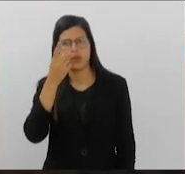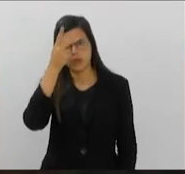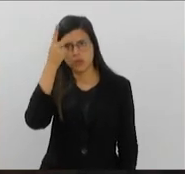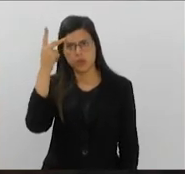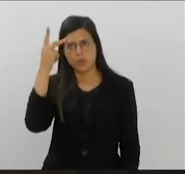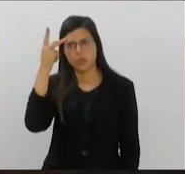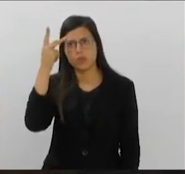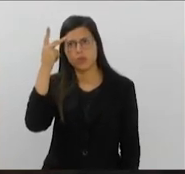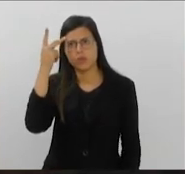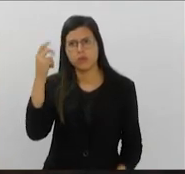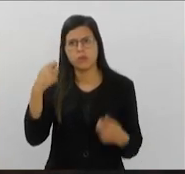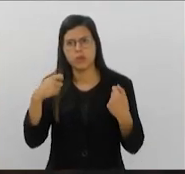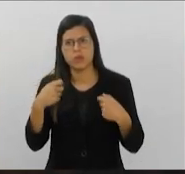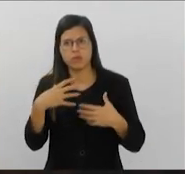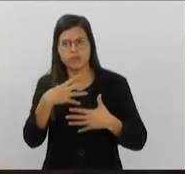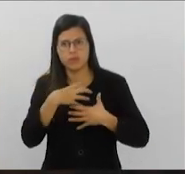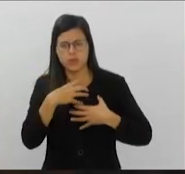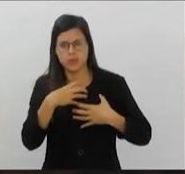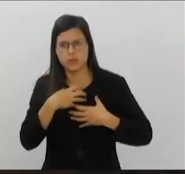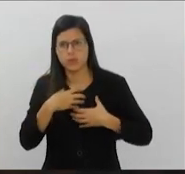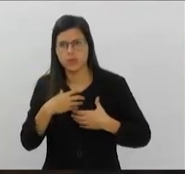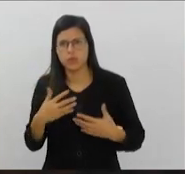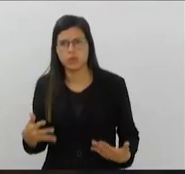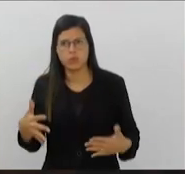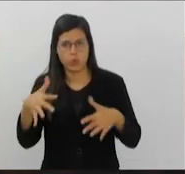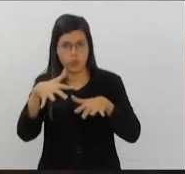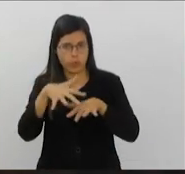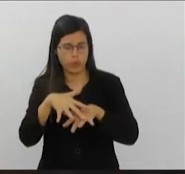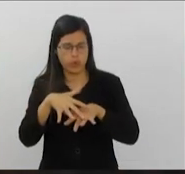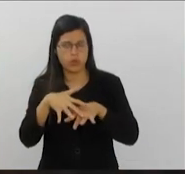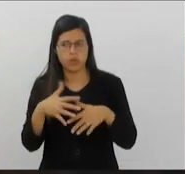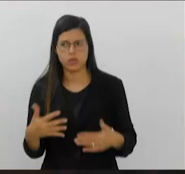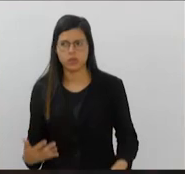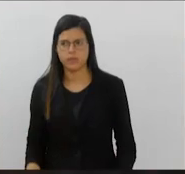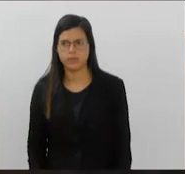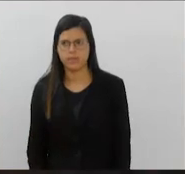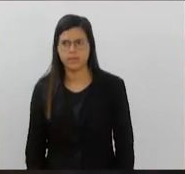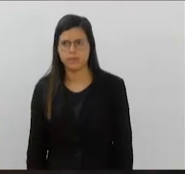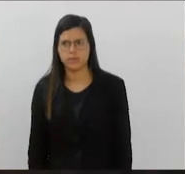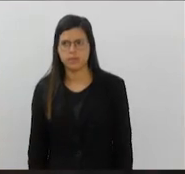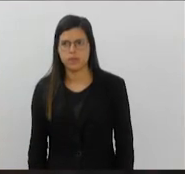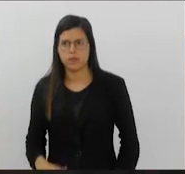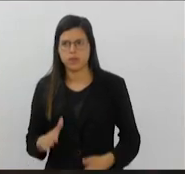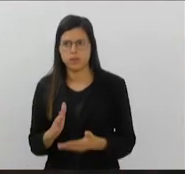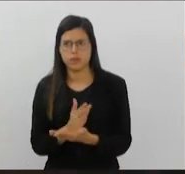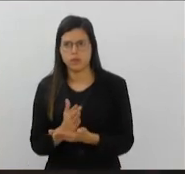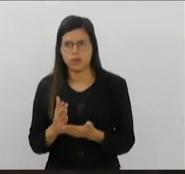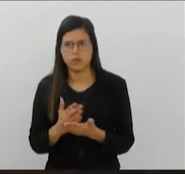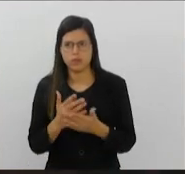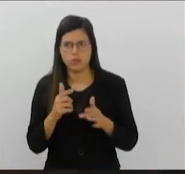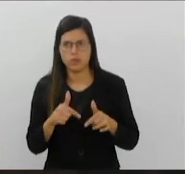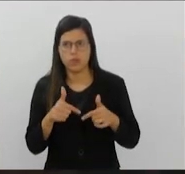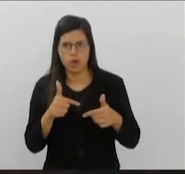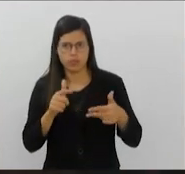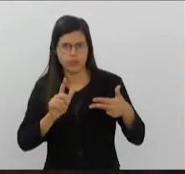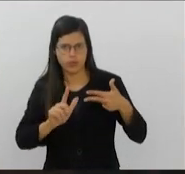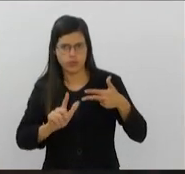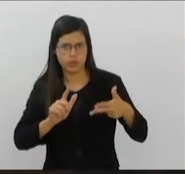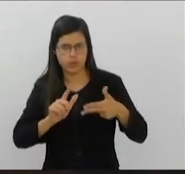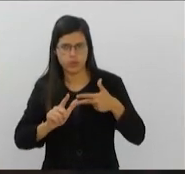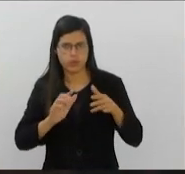devem se sentir incluídas, as pessoas, às vezes, por atos normativos, legislativos